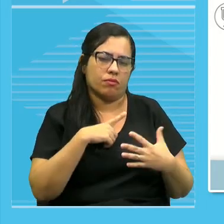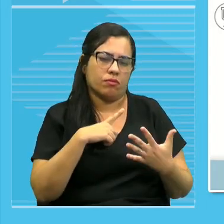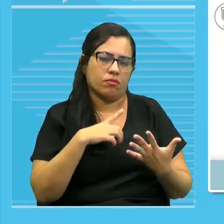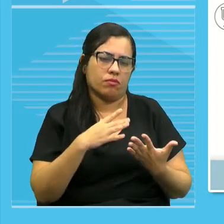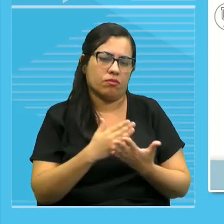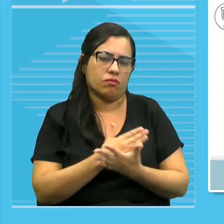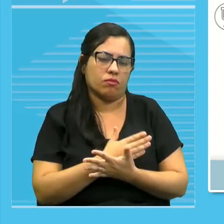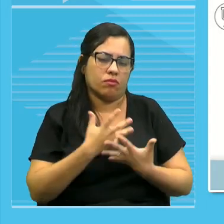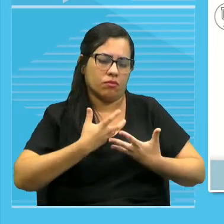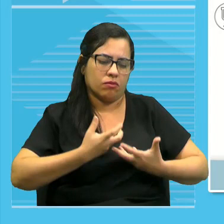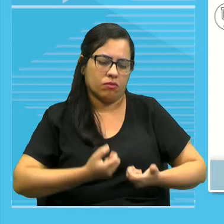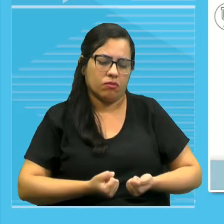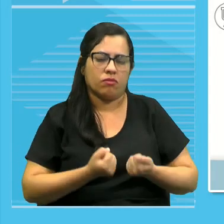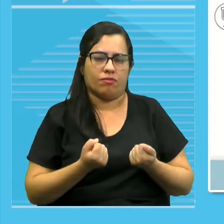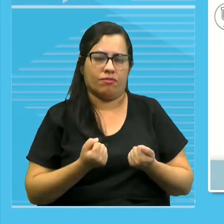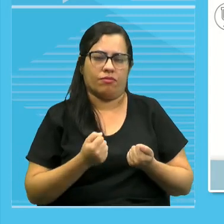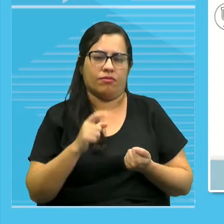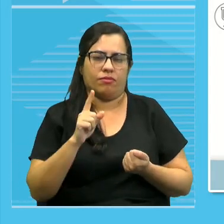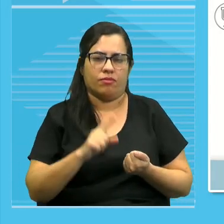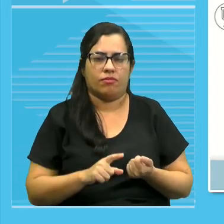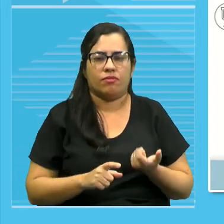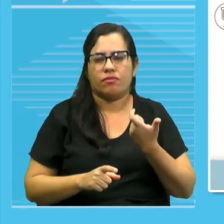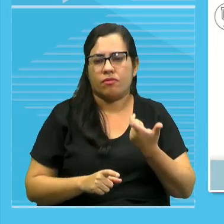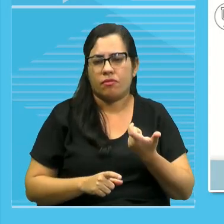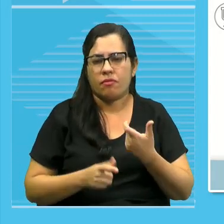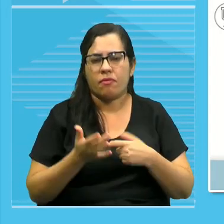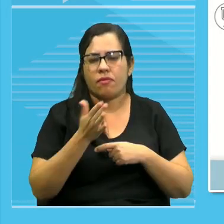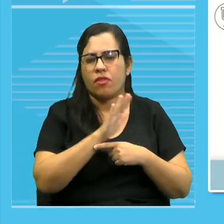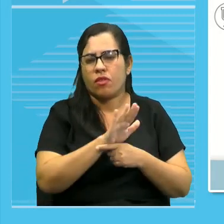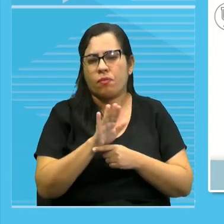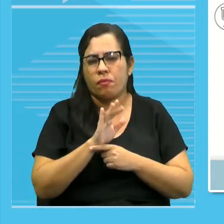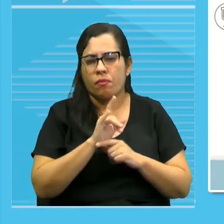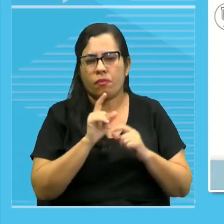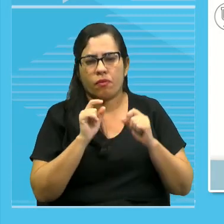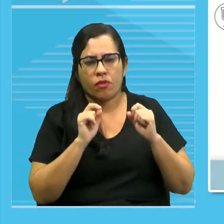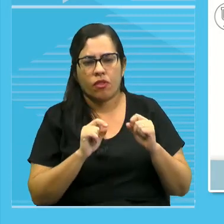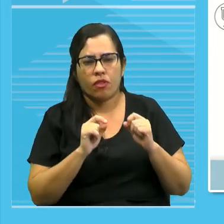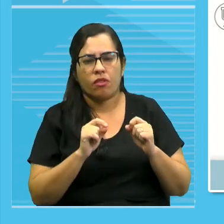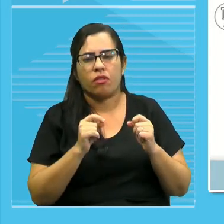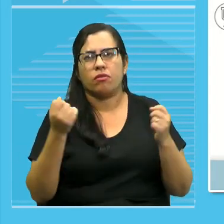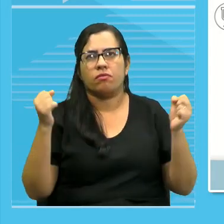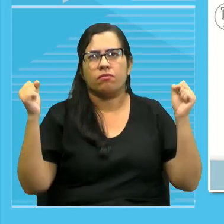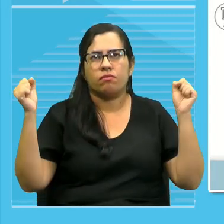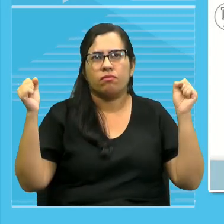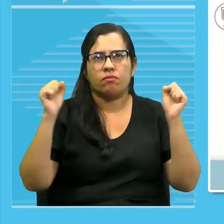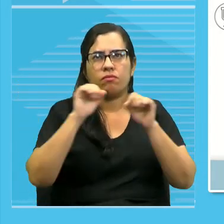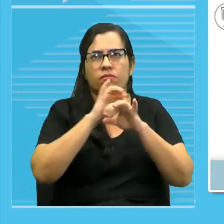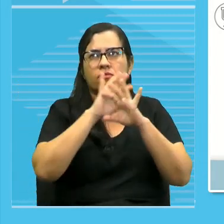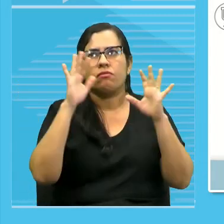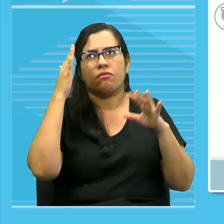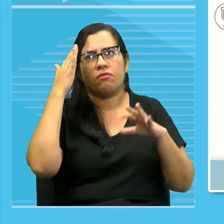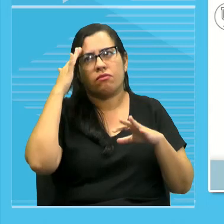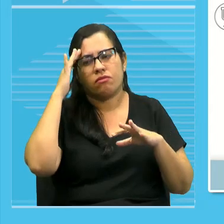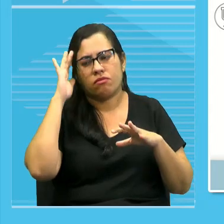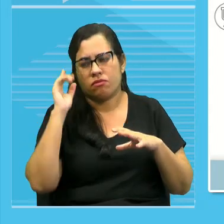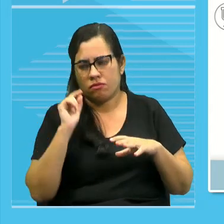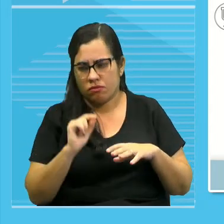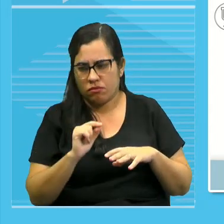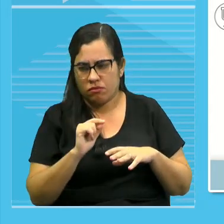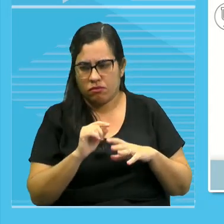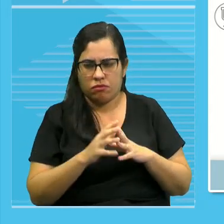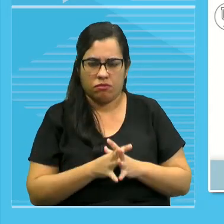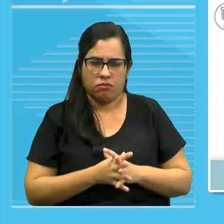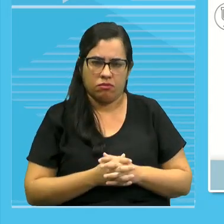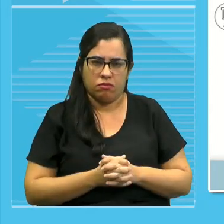o termo né que a popularidade sobre o termo ajuda nesse entendimento Global do que vem a